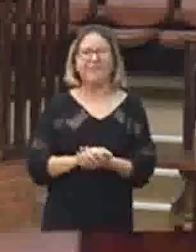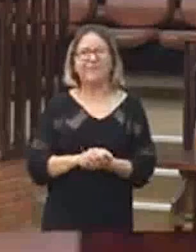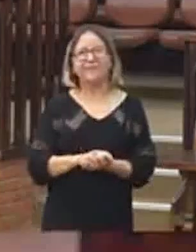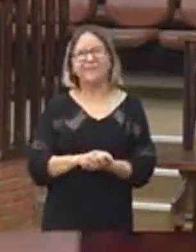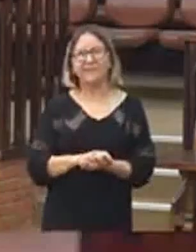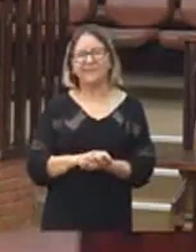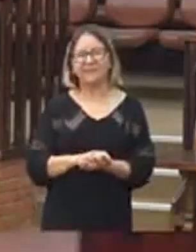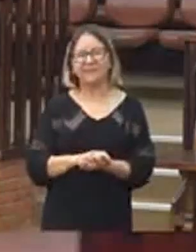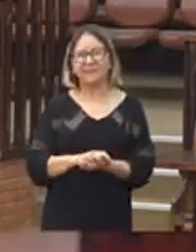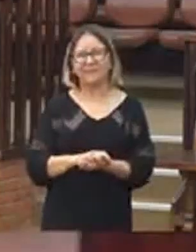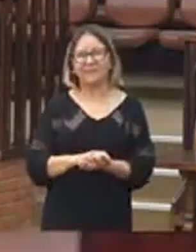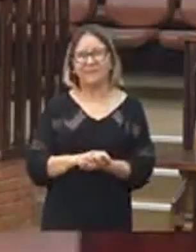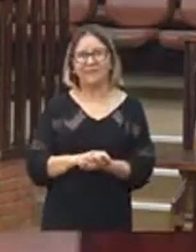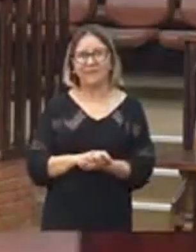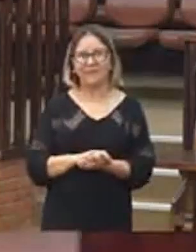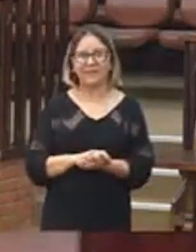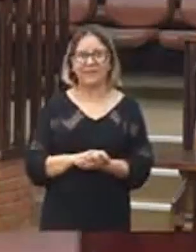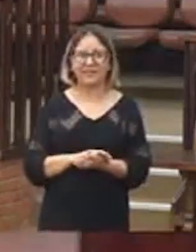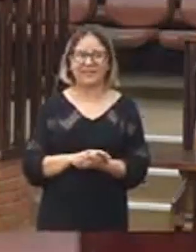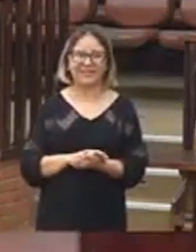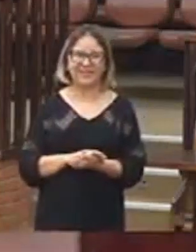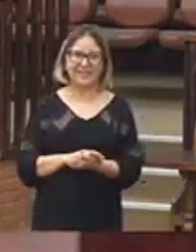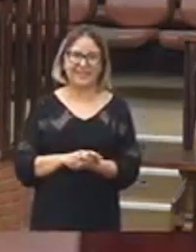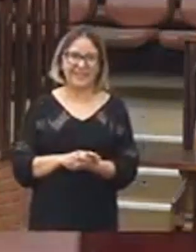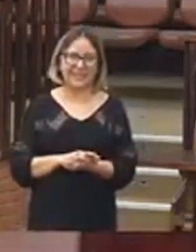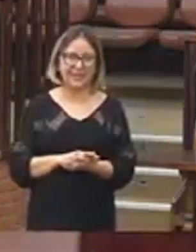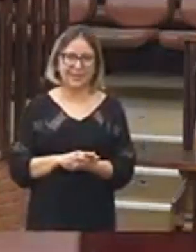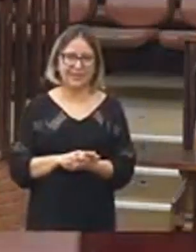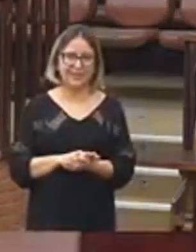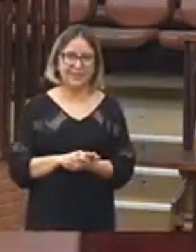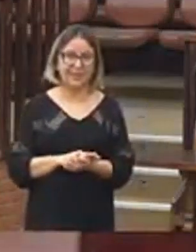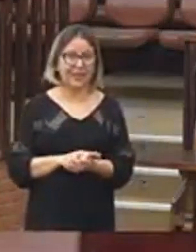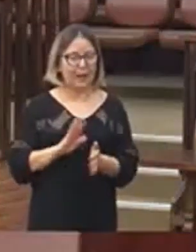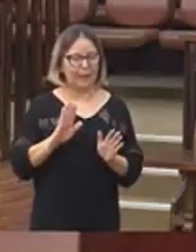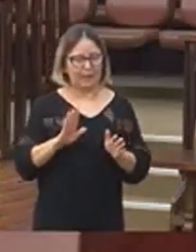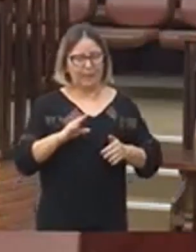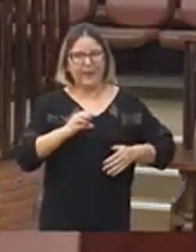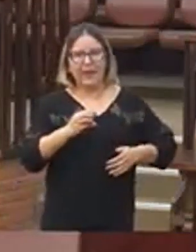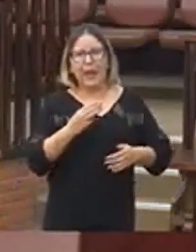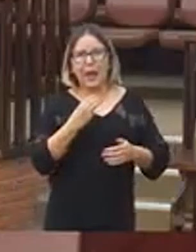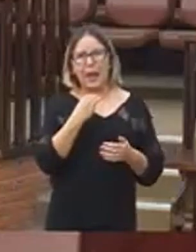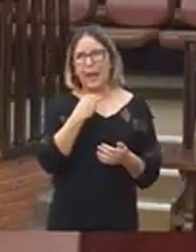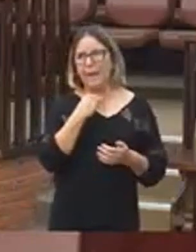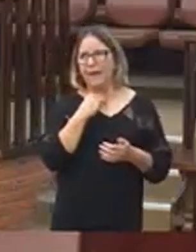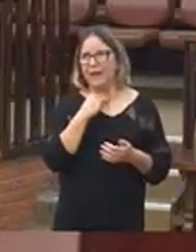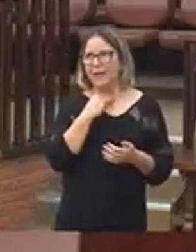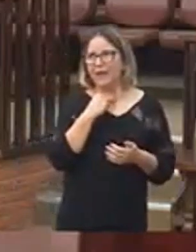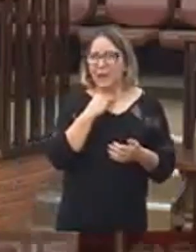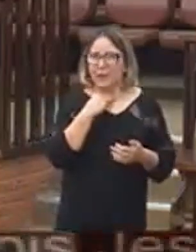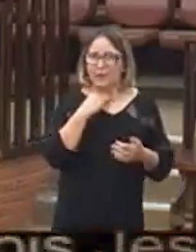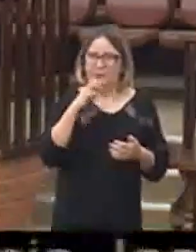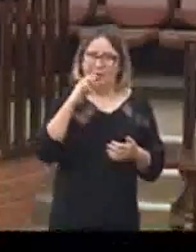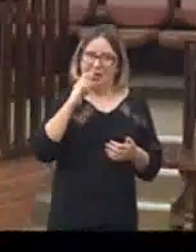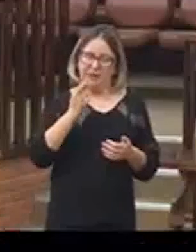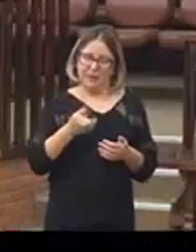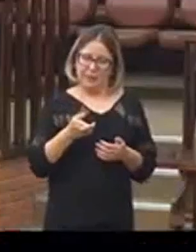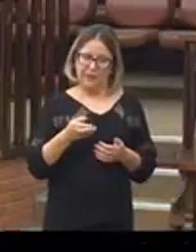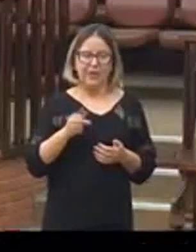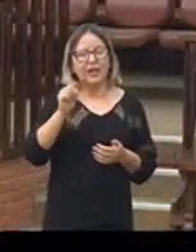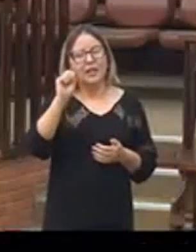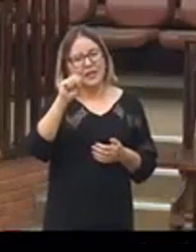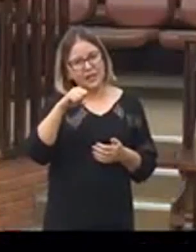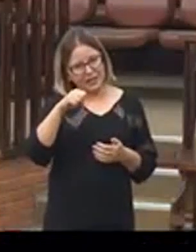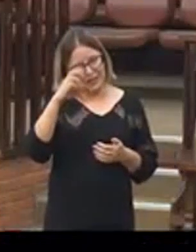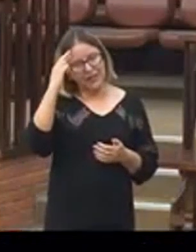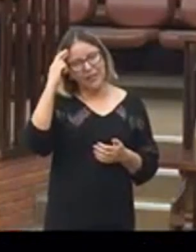Jesus colocou agora Marta. Vamos ver agora. Marta responde ao Senhor nos versículos 27 e 28.